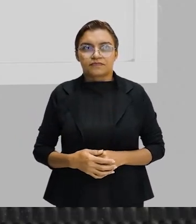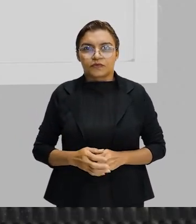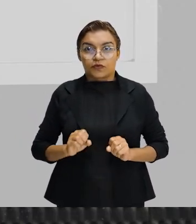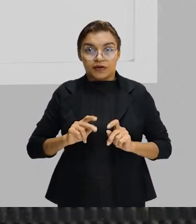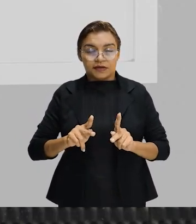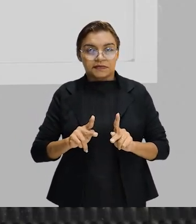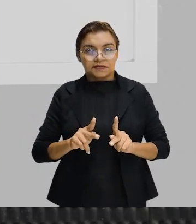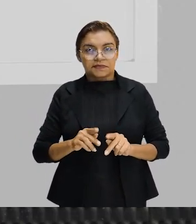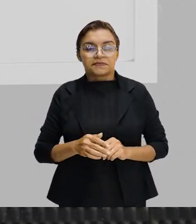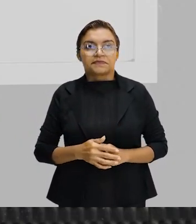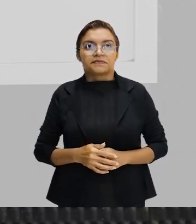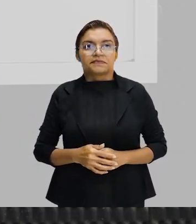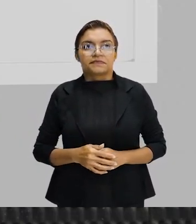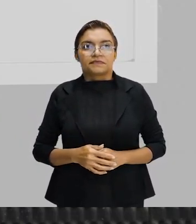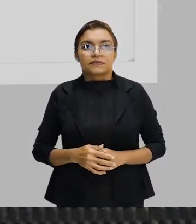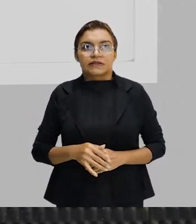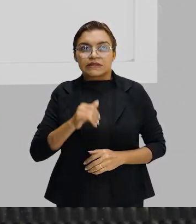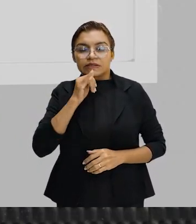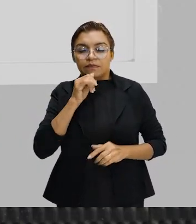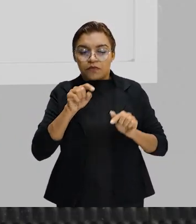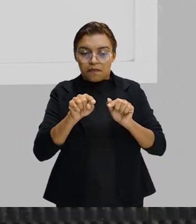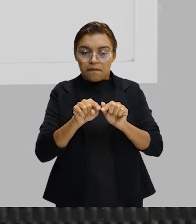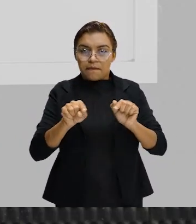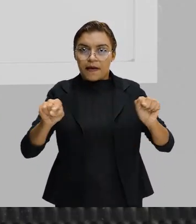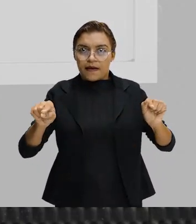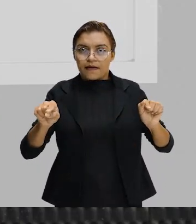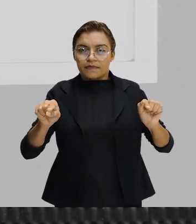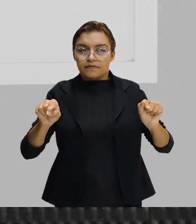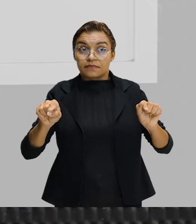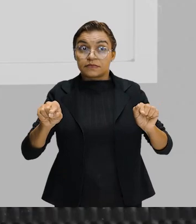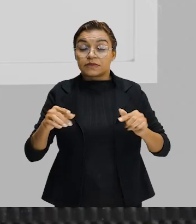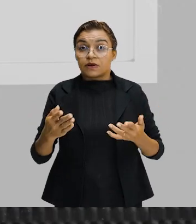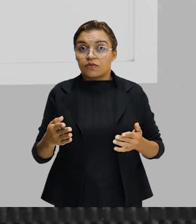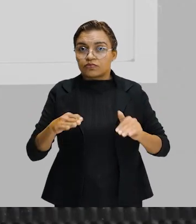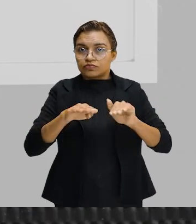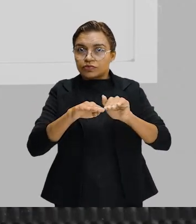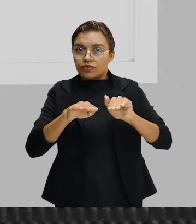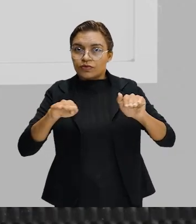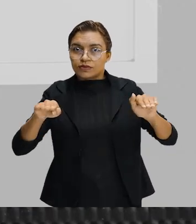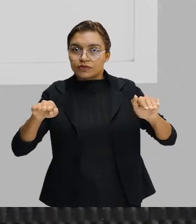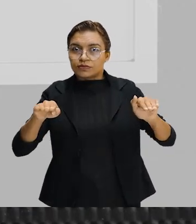Certo? Então, na horizontal, a força 3